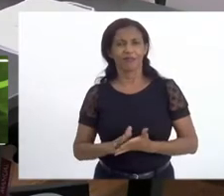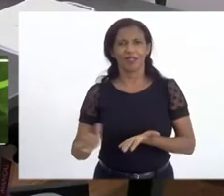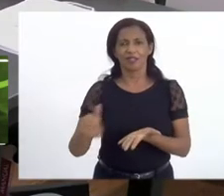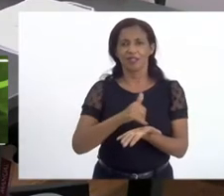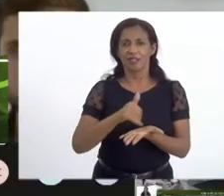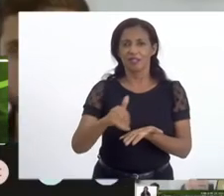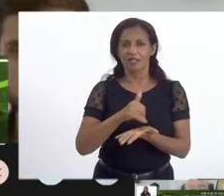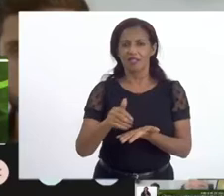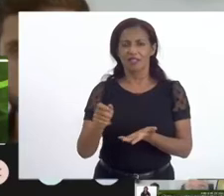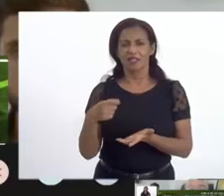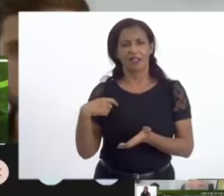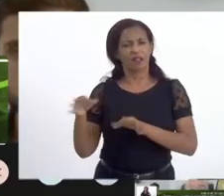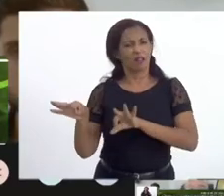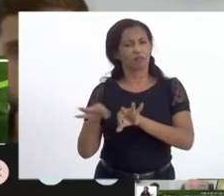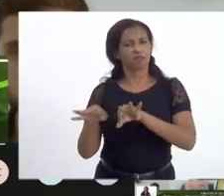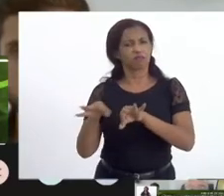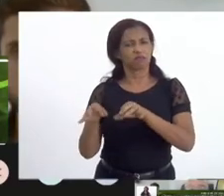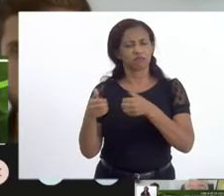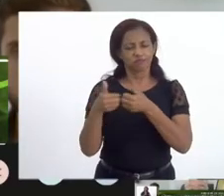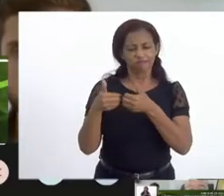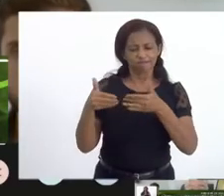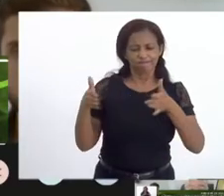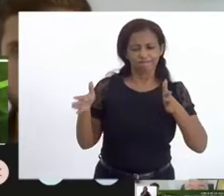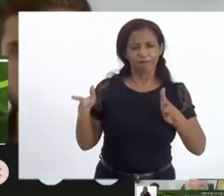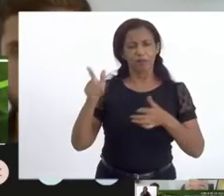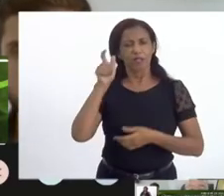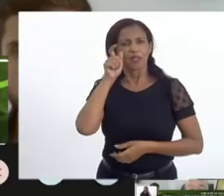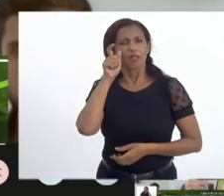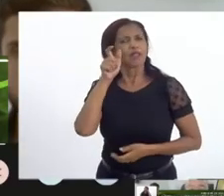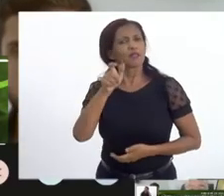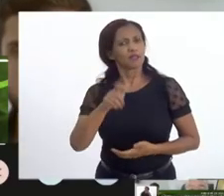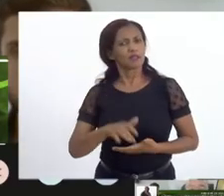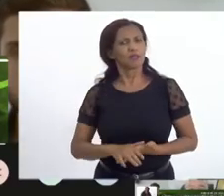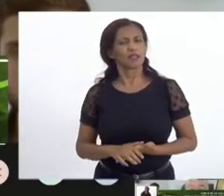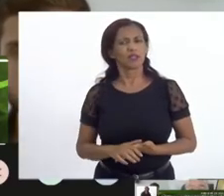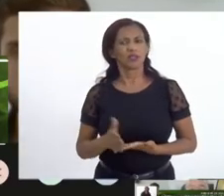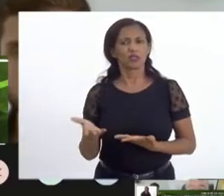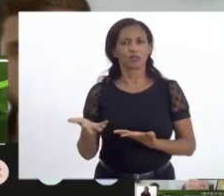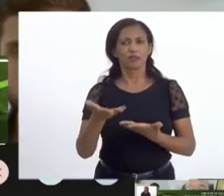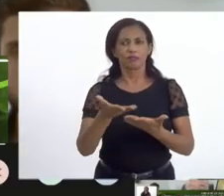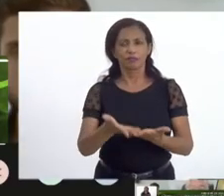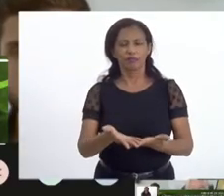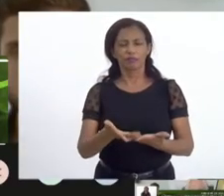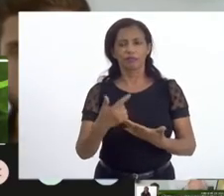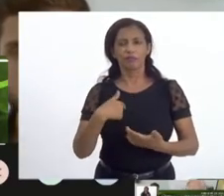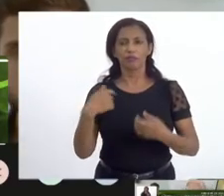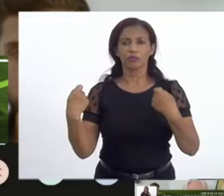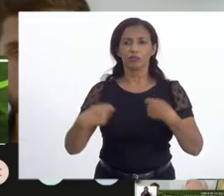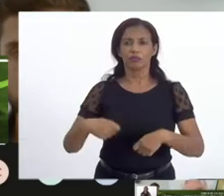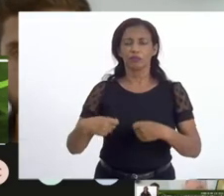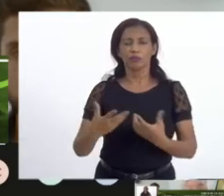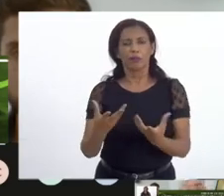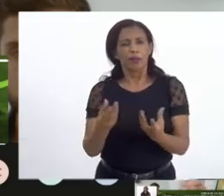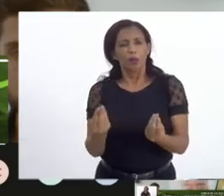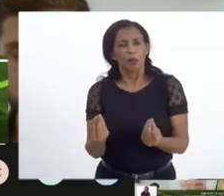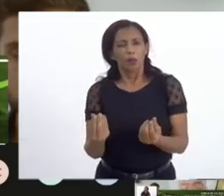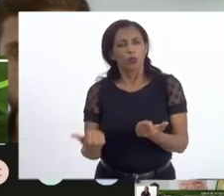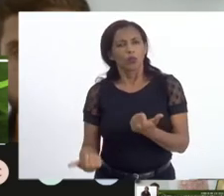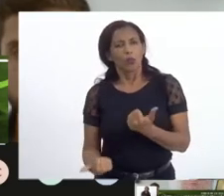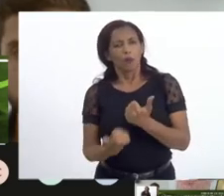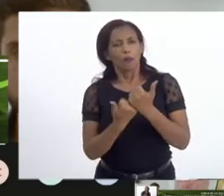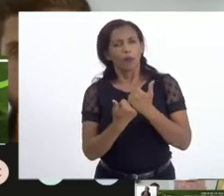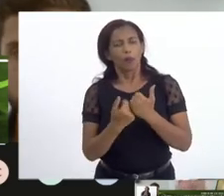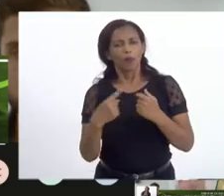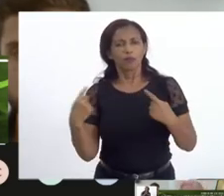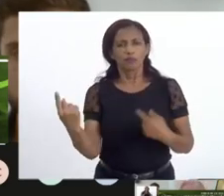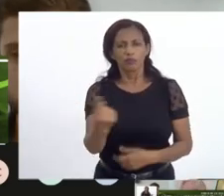secretária fez uma abertura muito interessante, e para isso eu vou precisar muito contar com o apoio dos